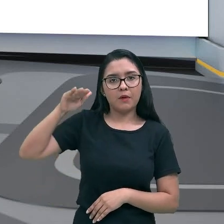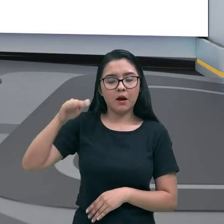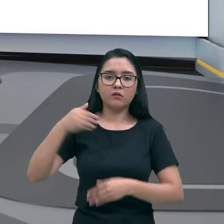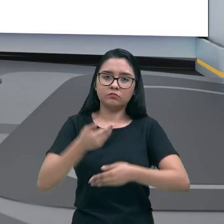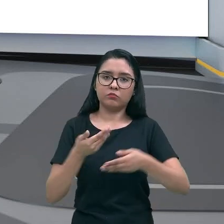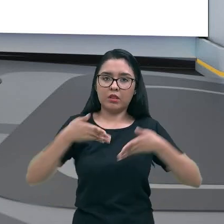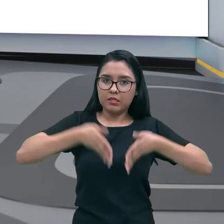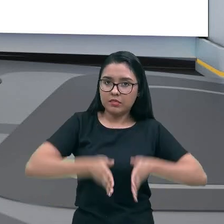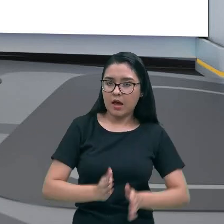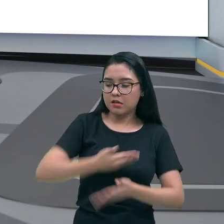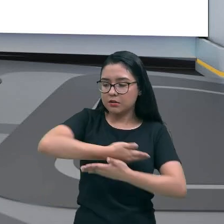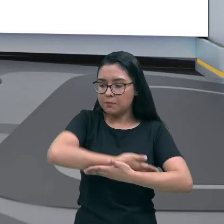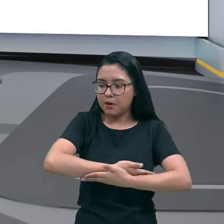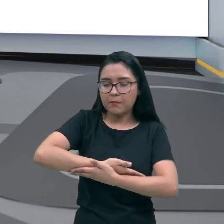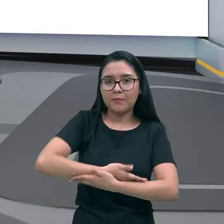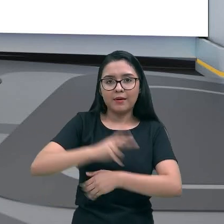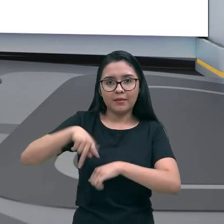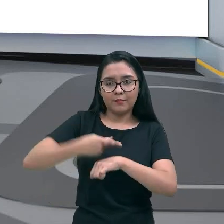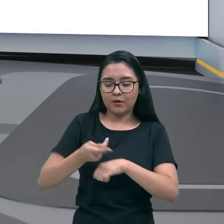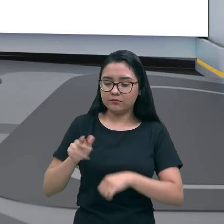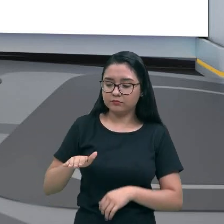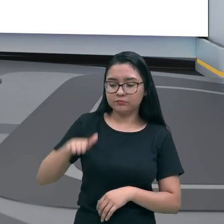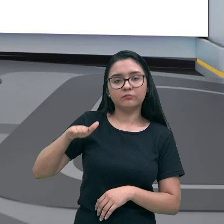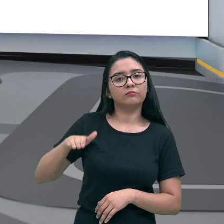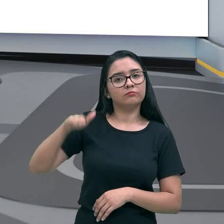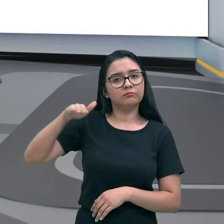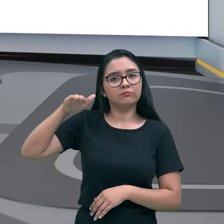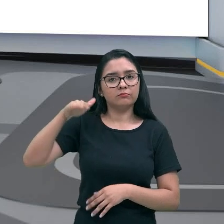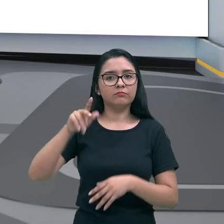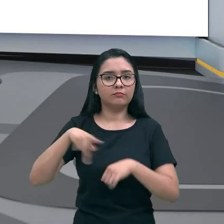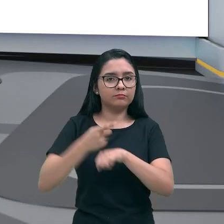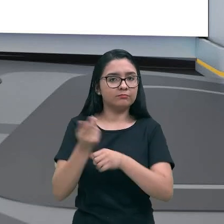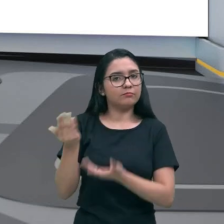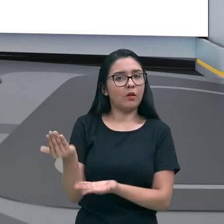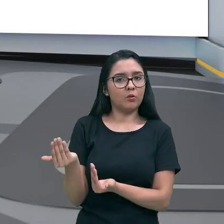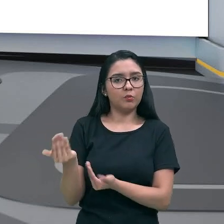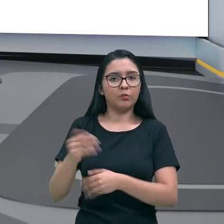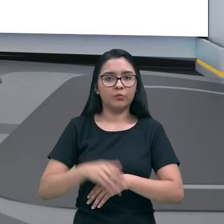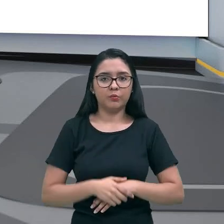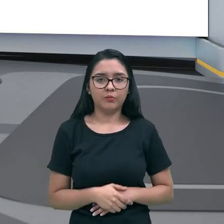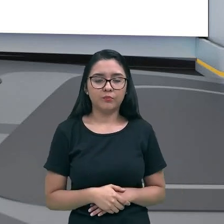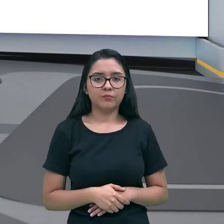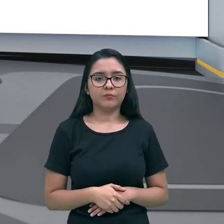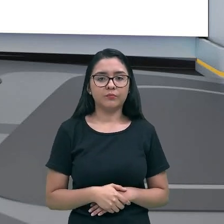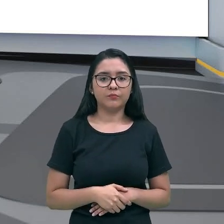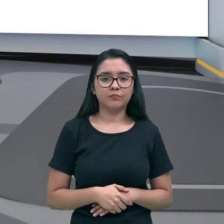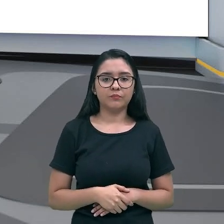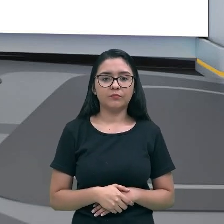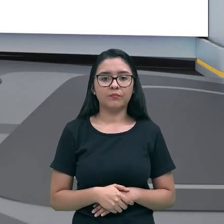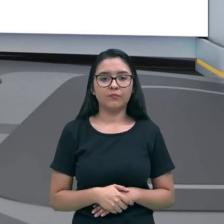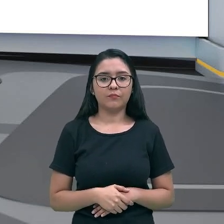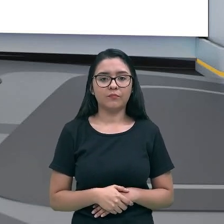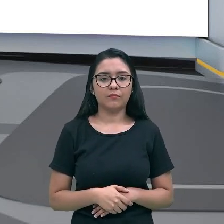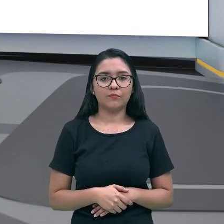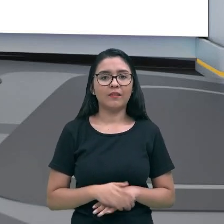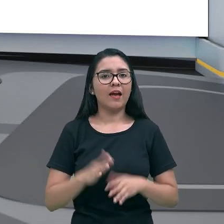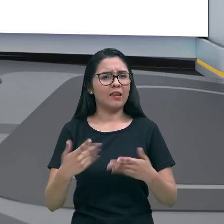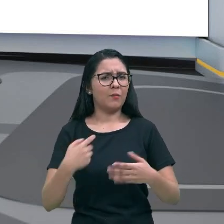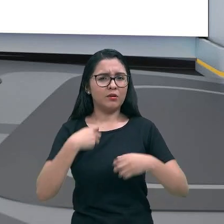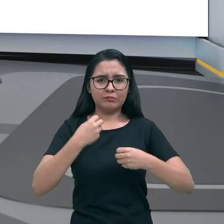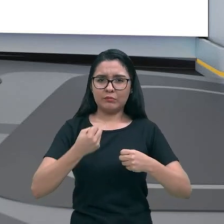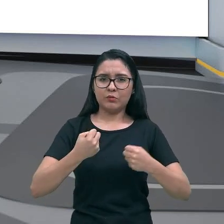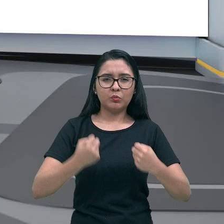bebezinhos, depois viram crianças pequenas, e aí crianças um pouquinho maiores, e aí vem a explosão dos